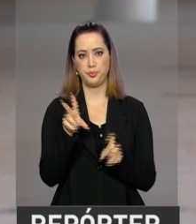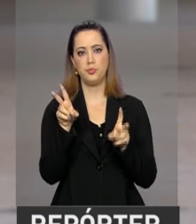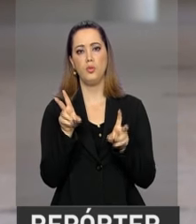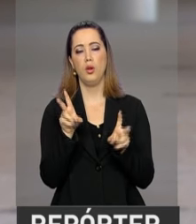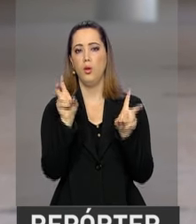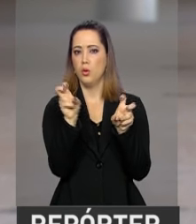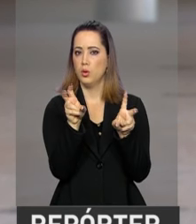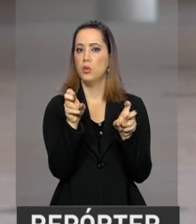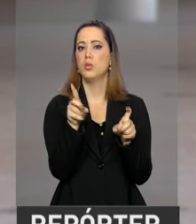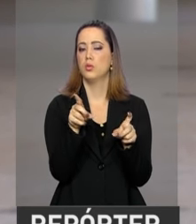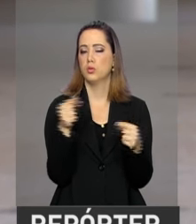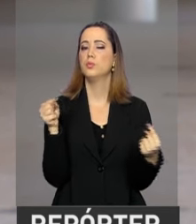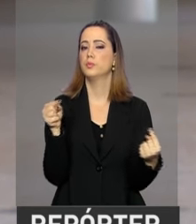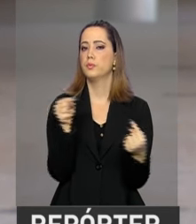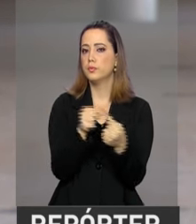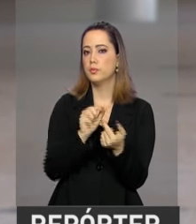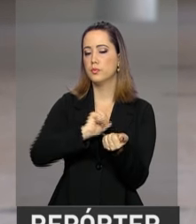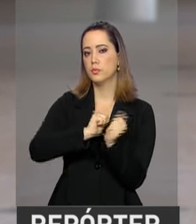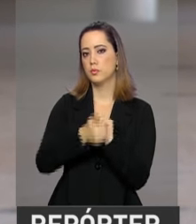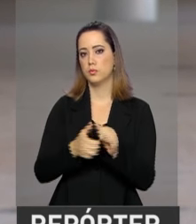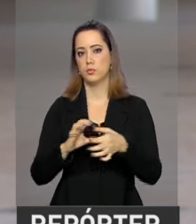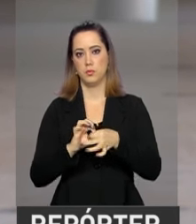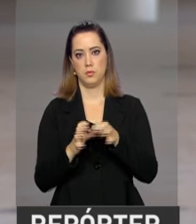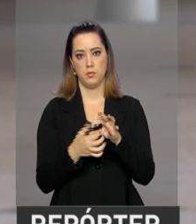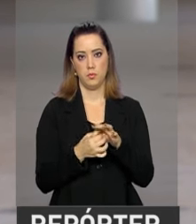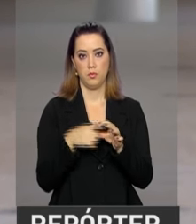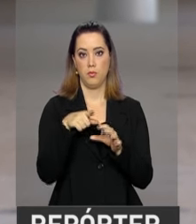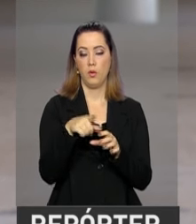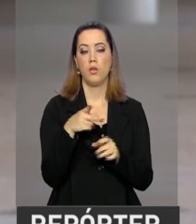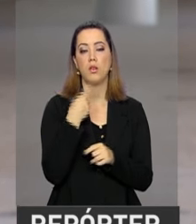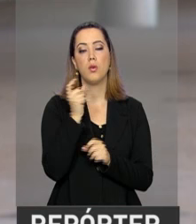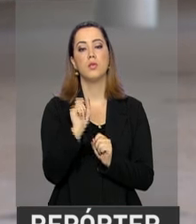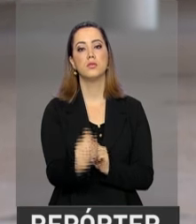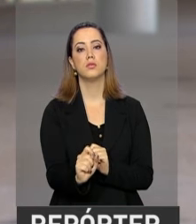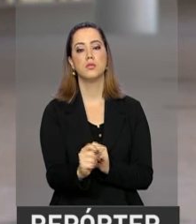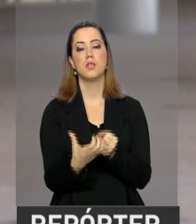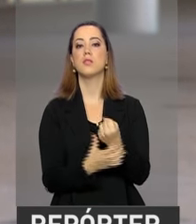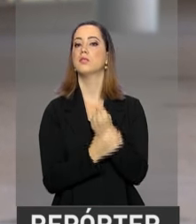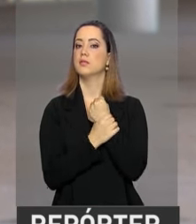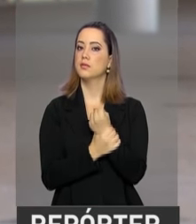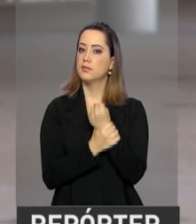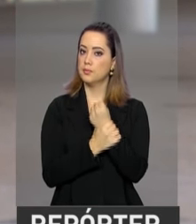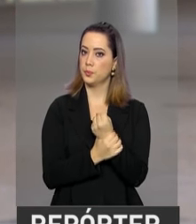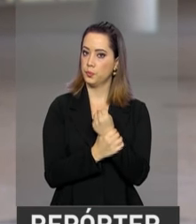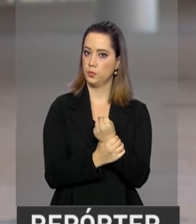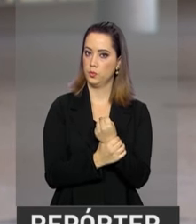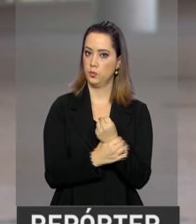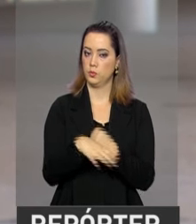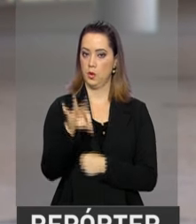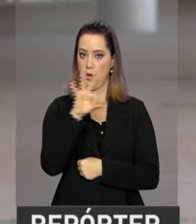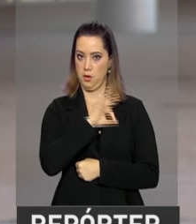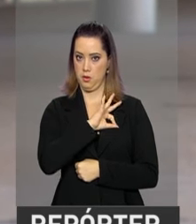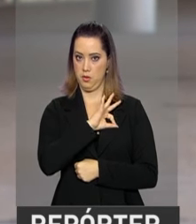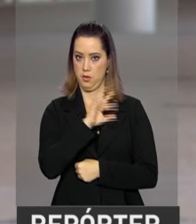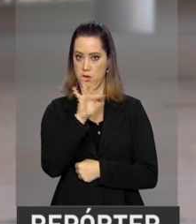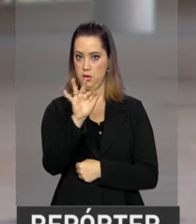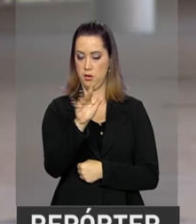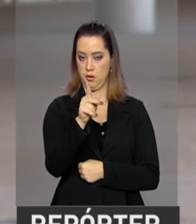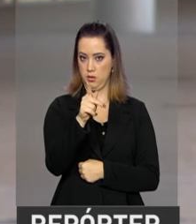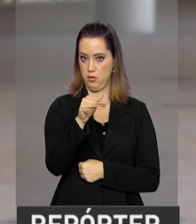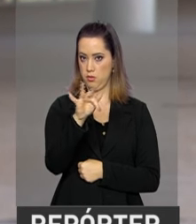o esporte olímpico aqui no Brasil, falando agora sobre a segurança nos Jogos Olímpicos, a Polícia Federal